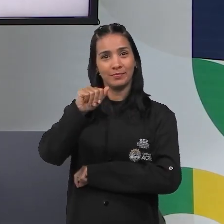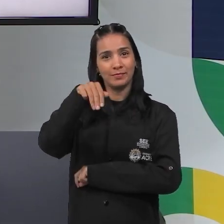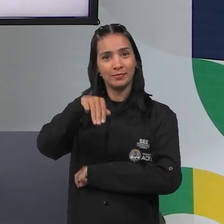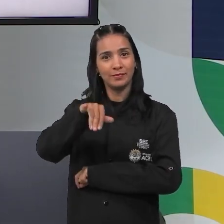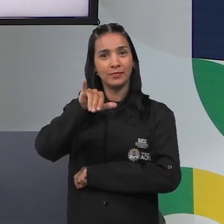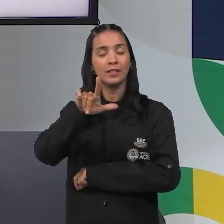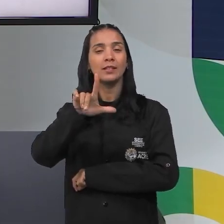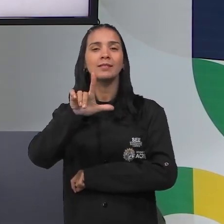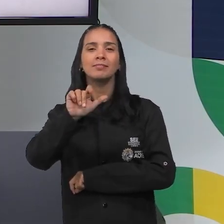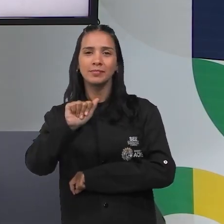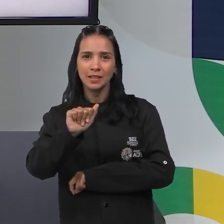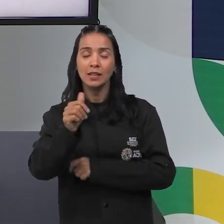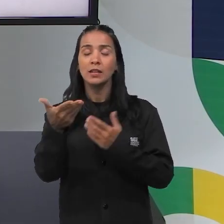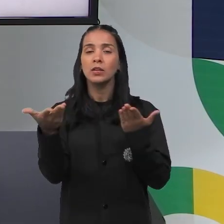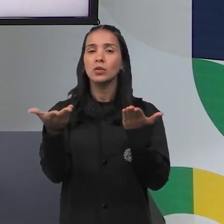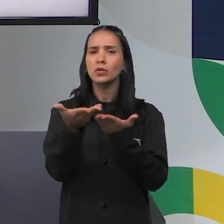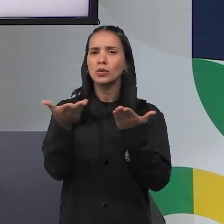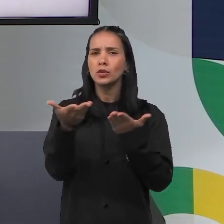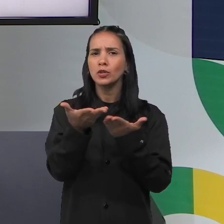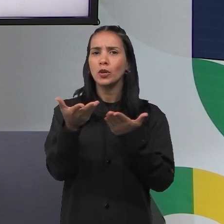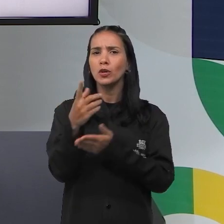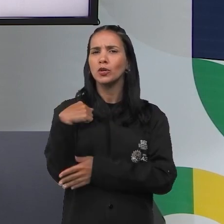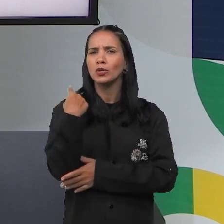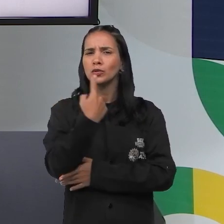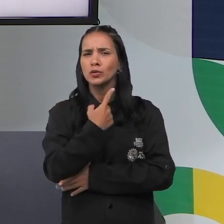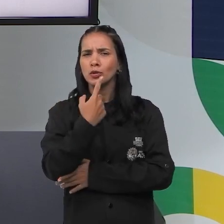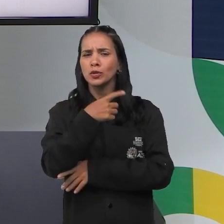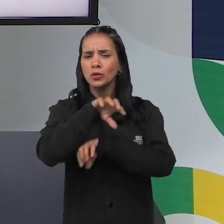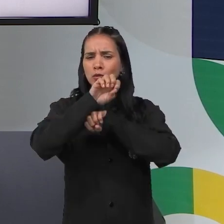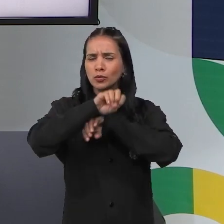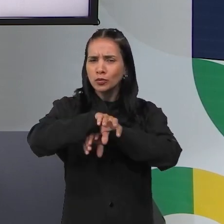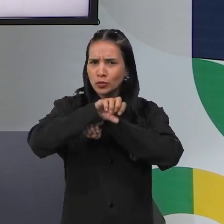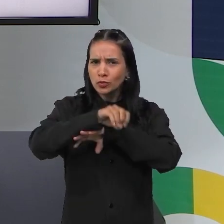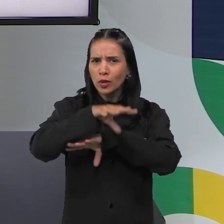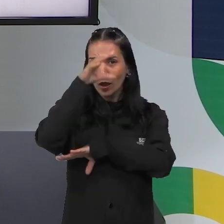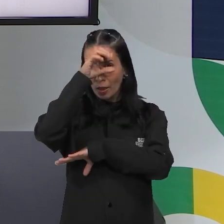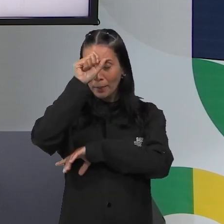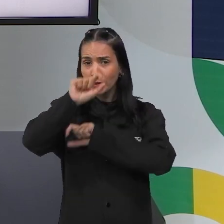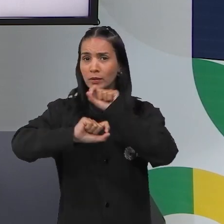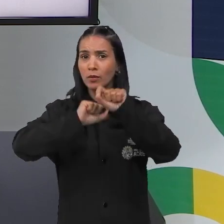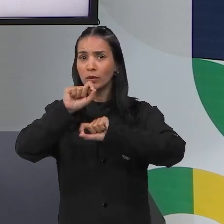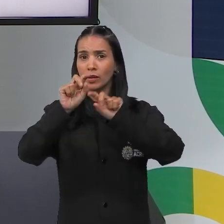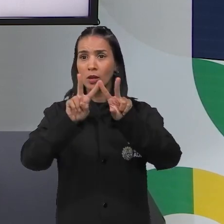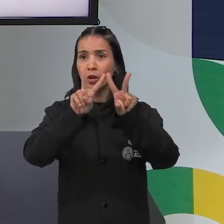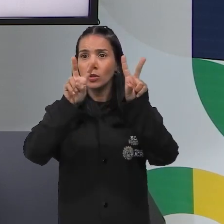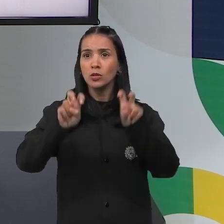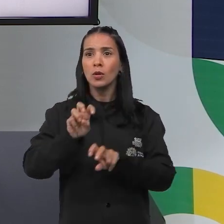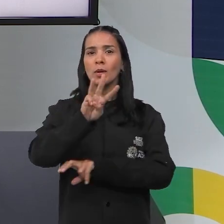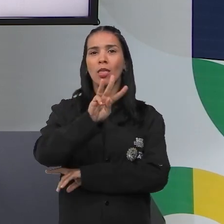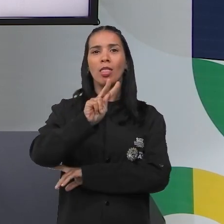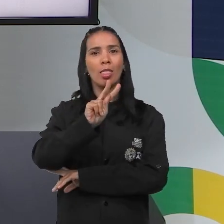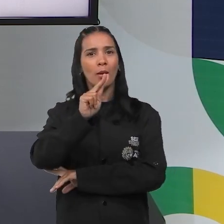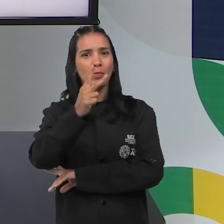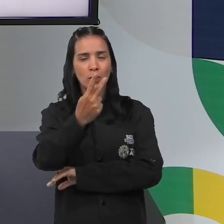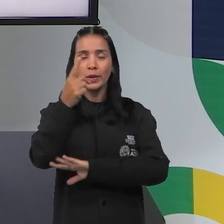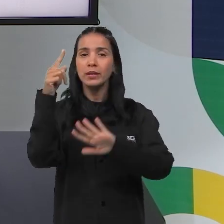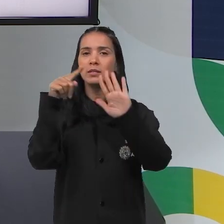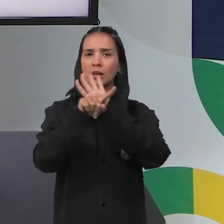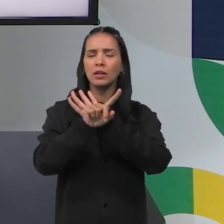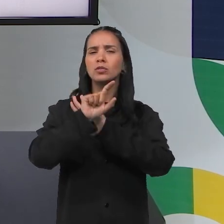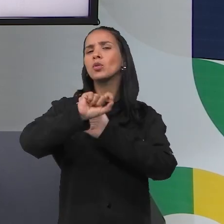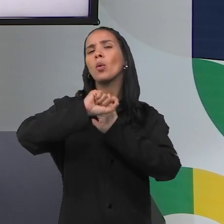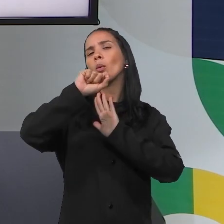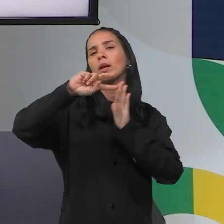is Camila, e na aula de hoje nós vamos estudar sobre W8 questions. O que seriam esses W8